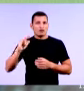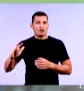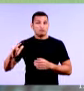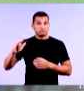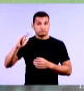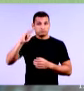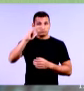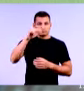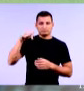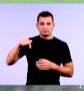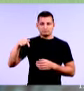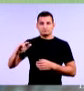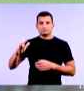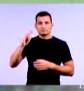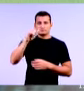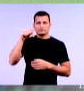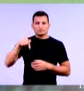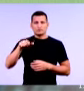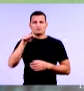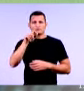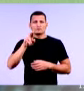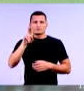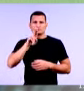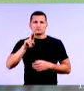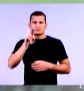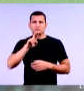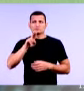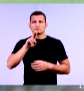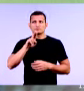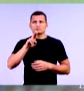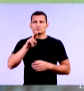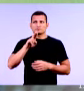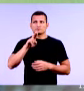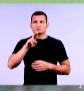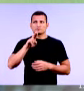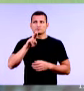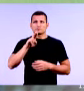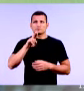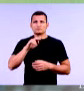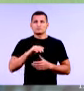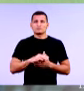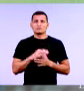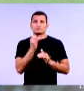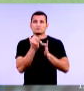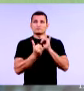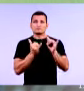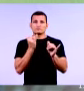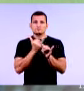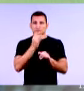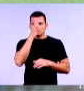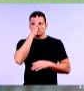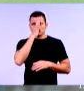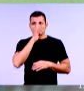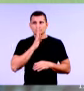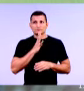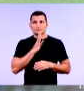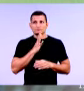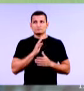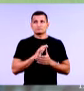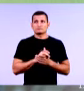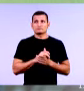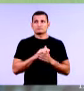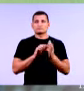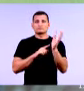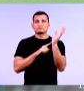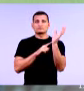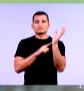Teixeira e que você está usando um serviço que é oferecido, que é o serviço de acesso à internet gratuito por meio de uma